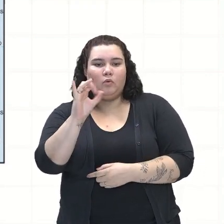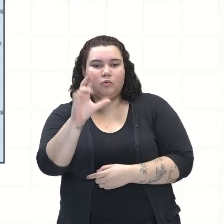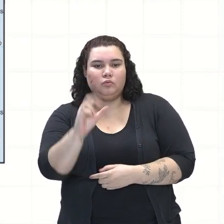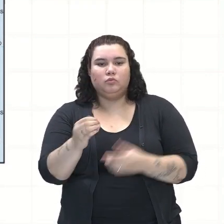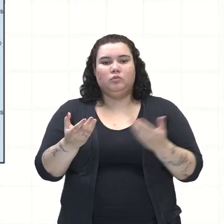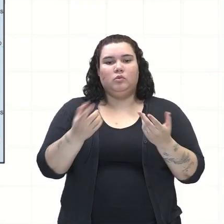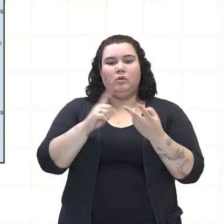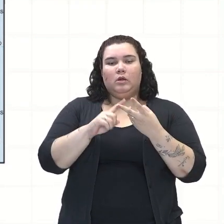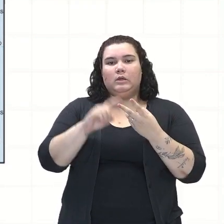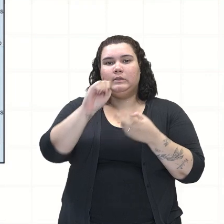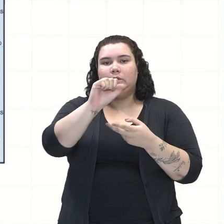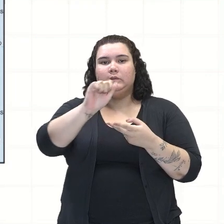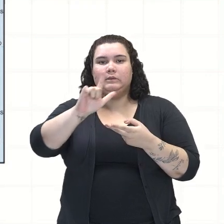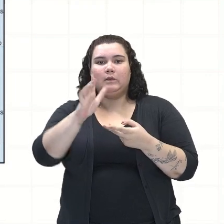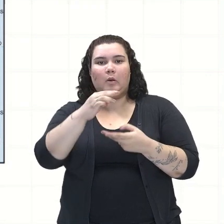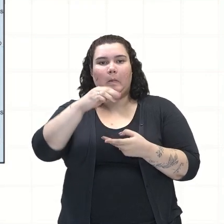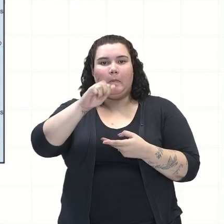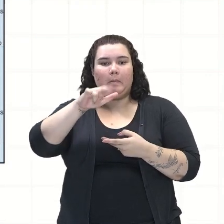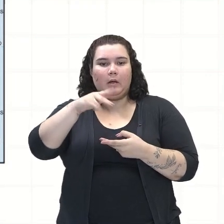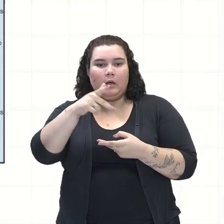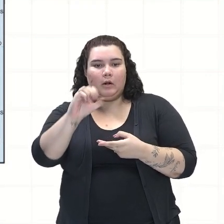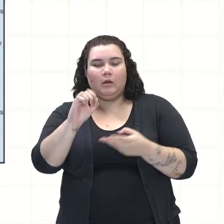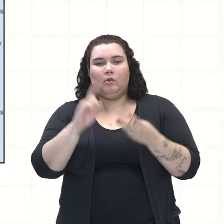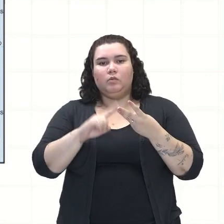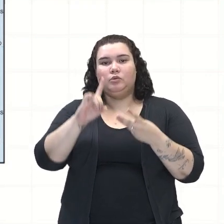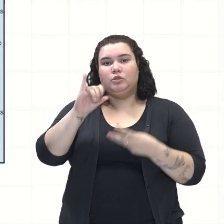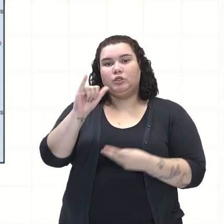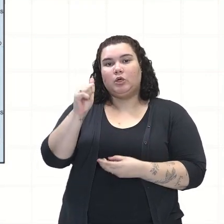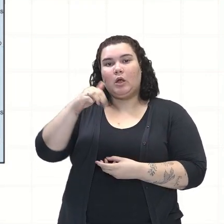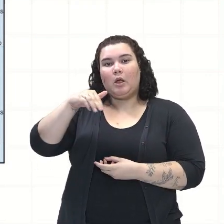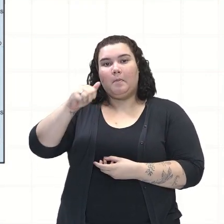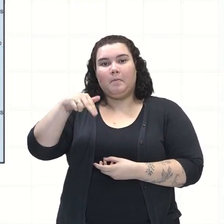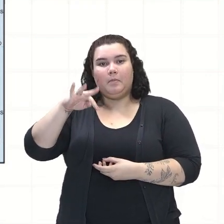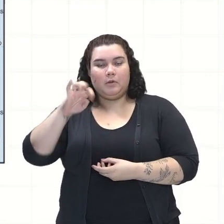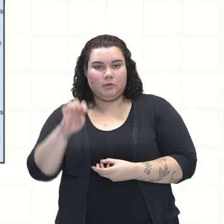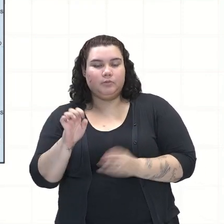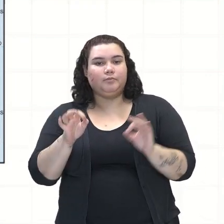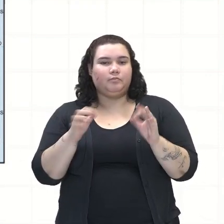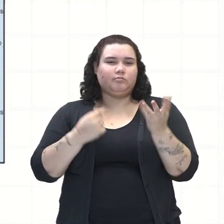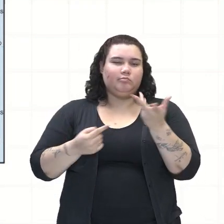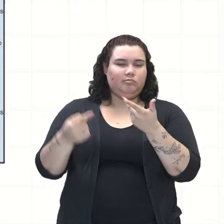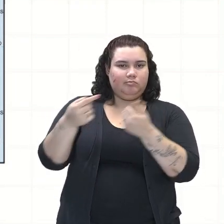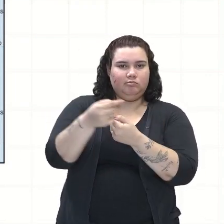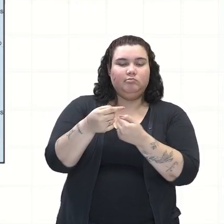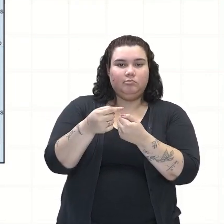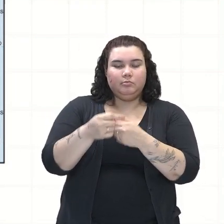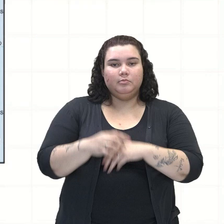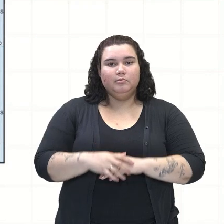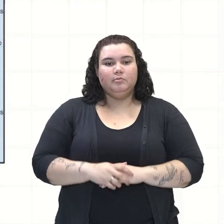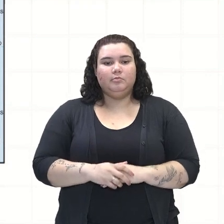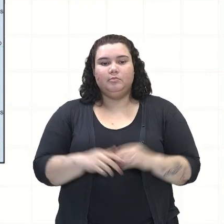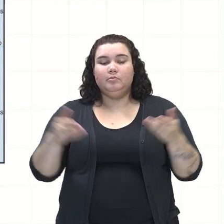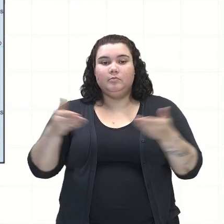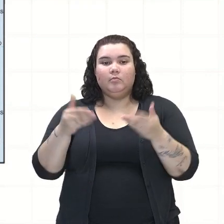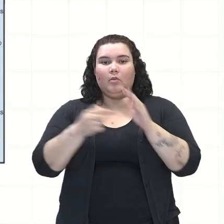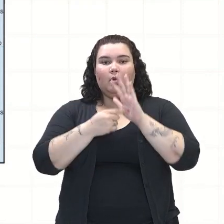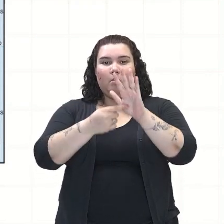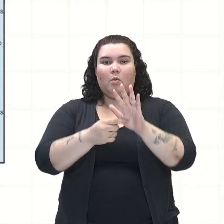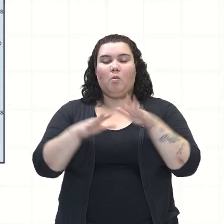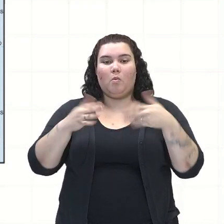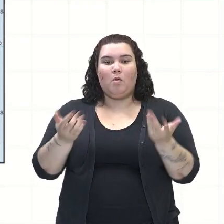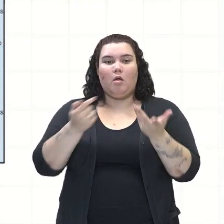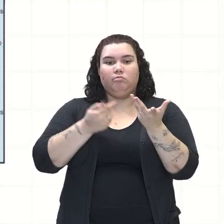aqui pelo nosso território, certo? Bem, agora eu gostaria de destacar para vocês quais são